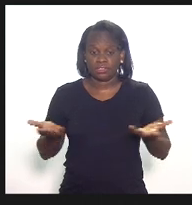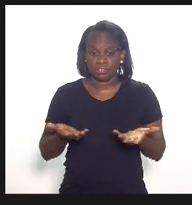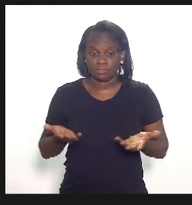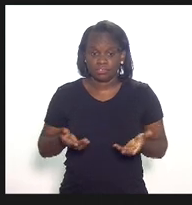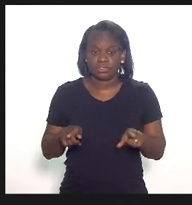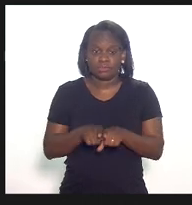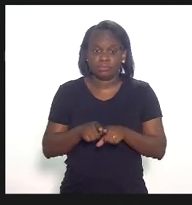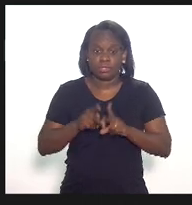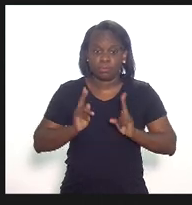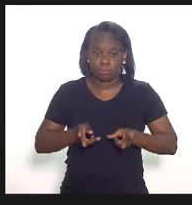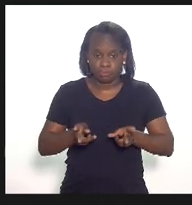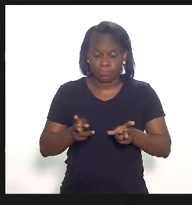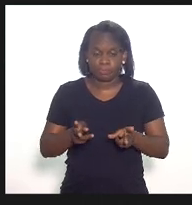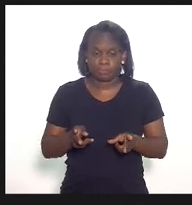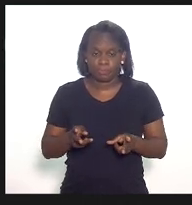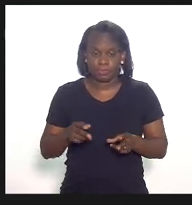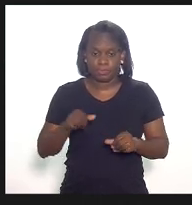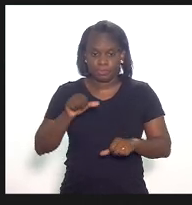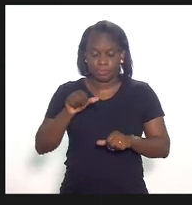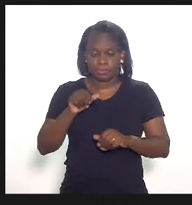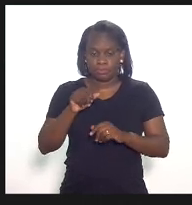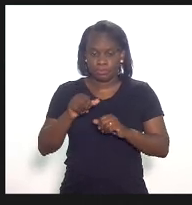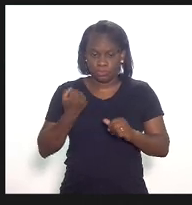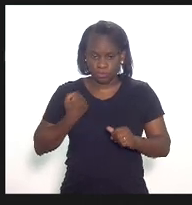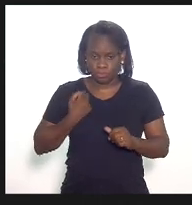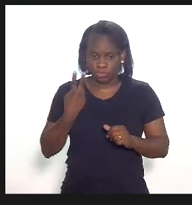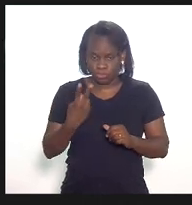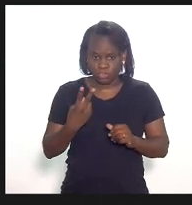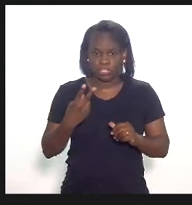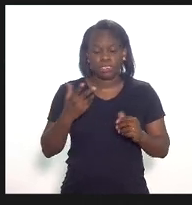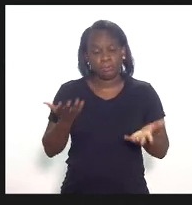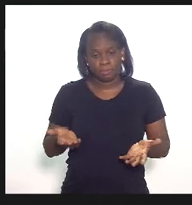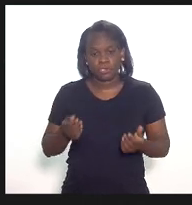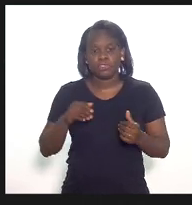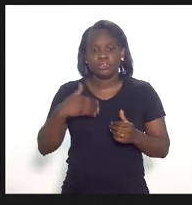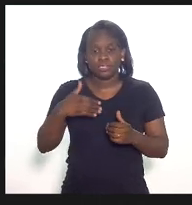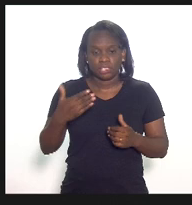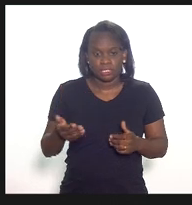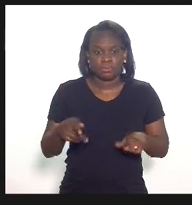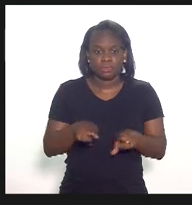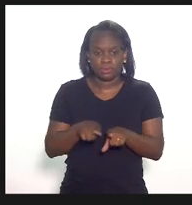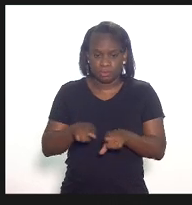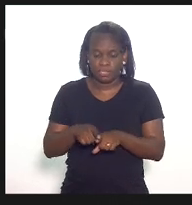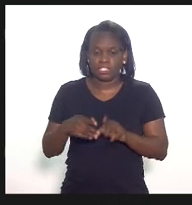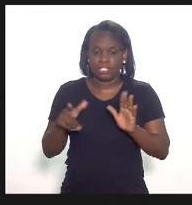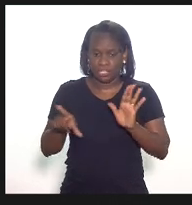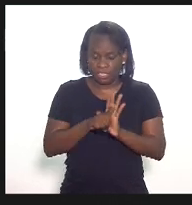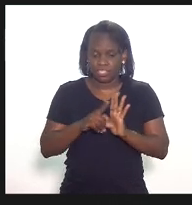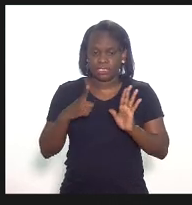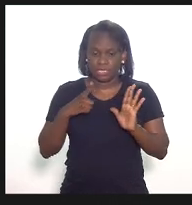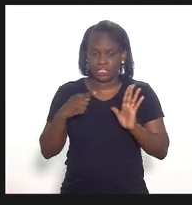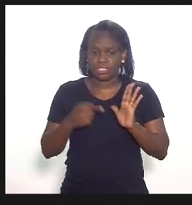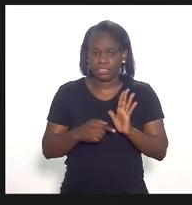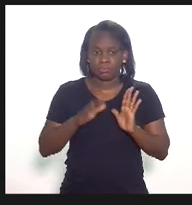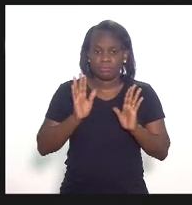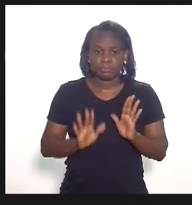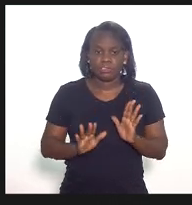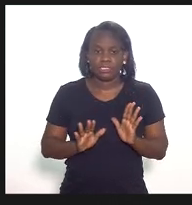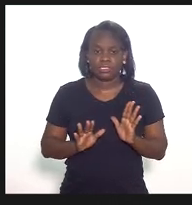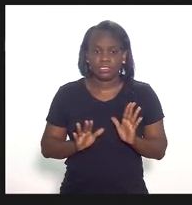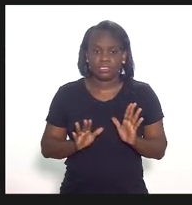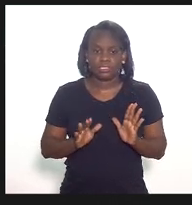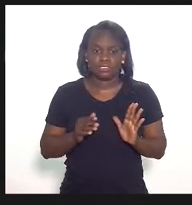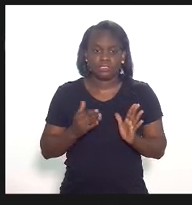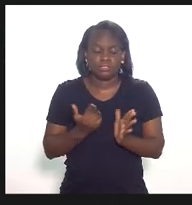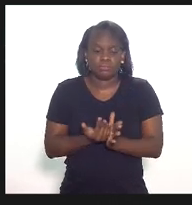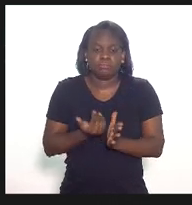a manutenção da emenda modificativa número 2, ela acaba levando em consideração o que está disposto na lei, mas não